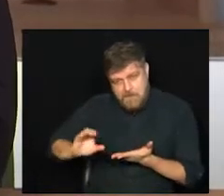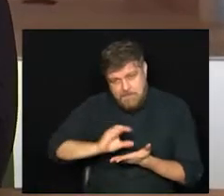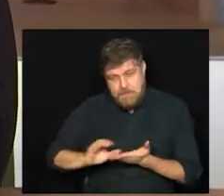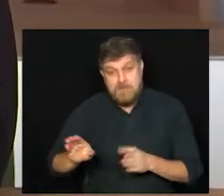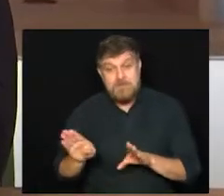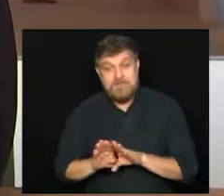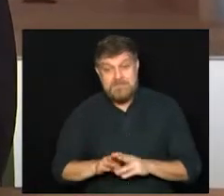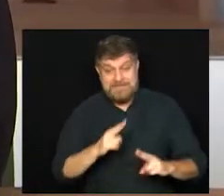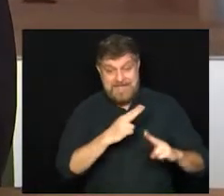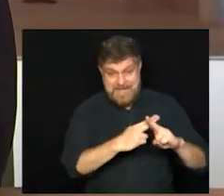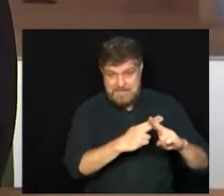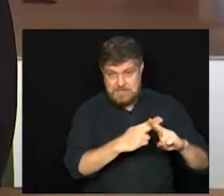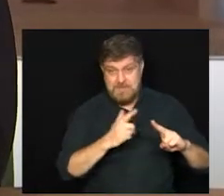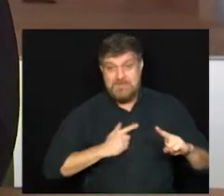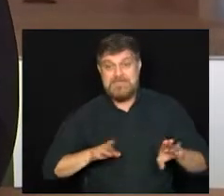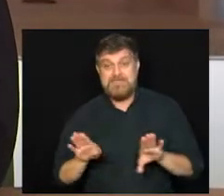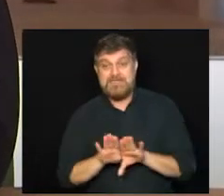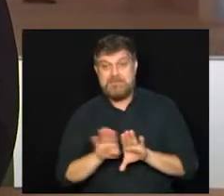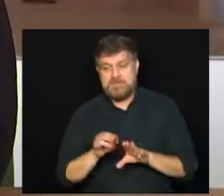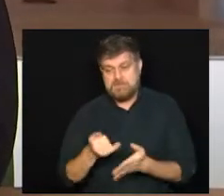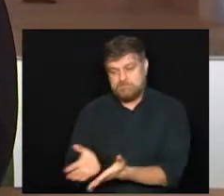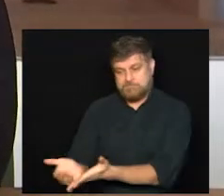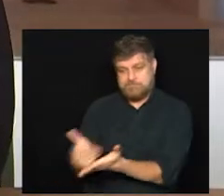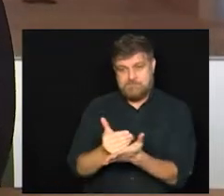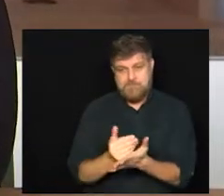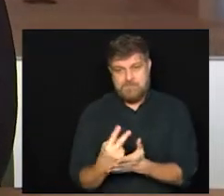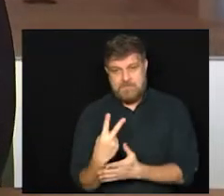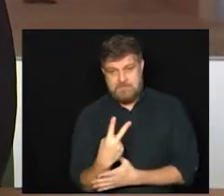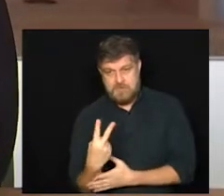também tiveram rendimentos tributáveis acima de R$